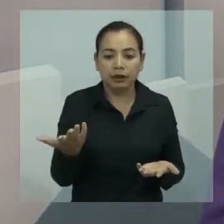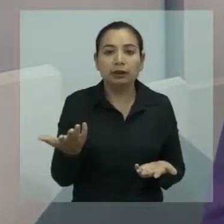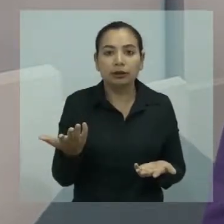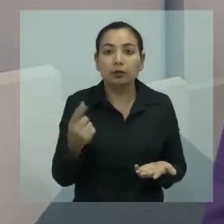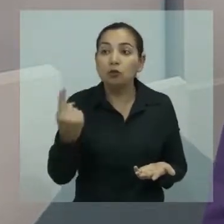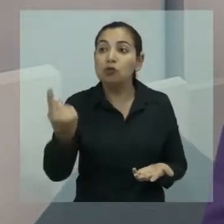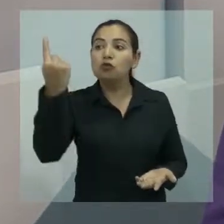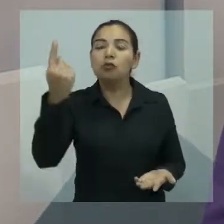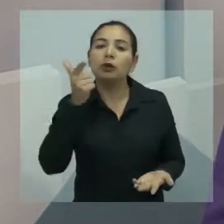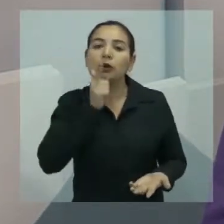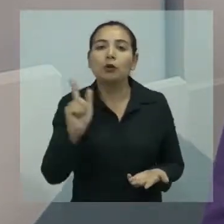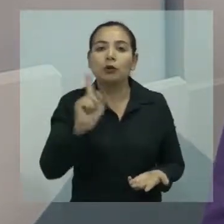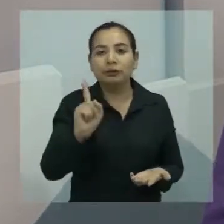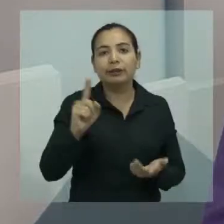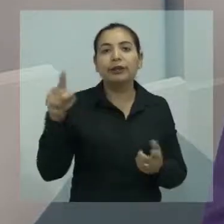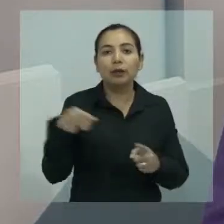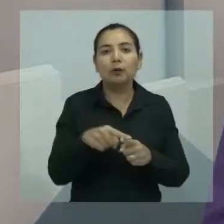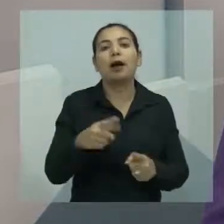proporção,